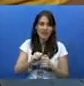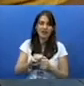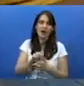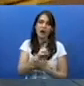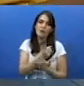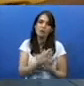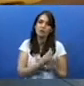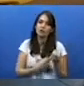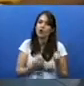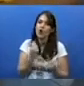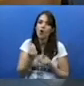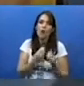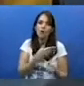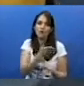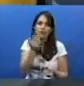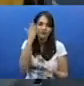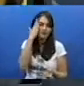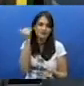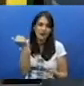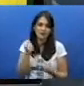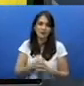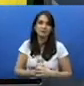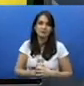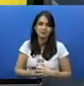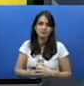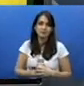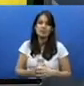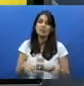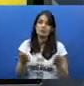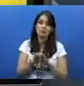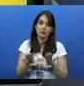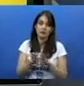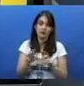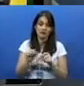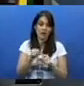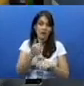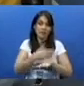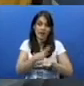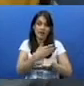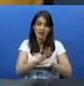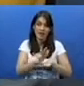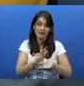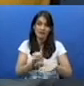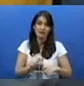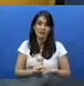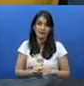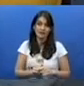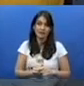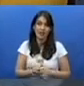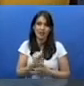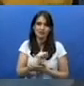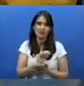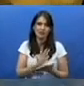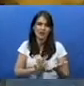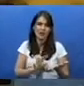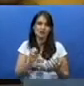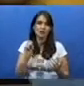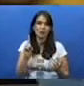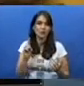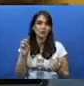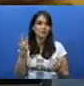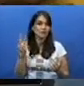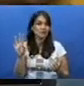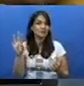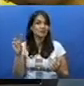com o entendimento de vocês. Façam a tarefinha, que são os exercícios 1, 3, 4 e 5, das